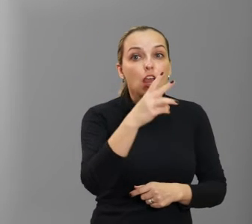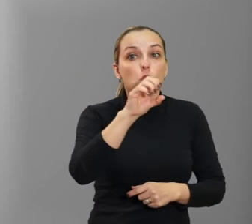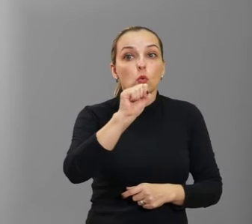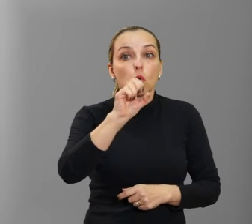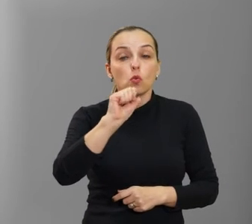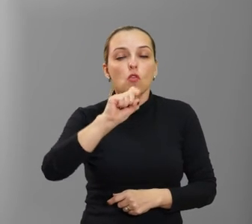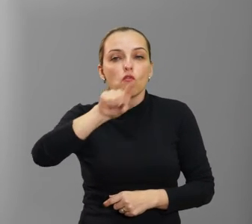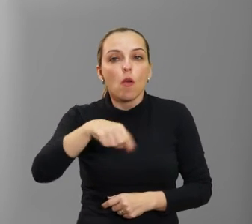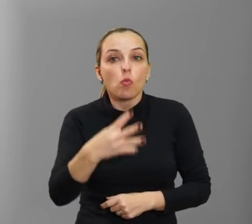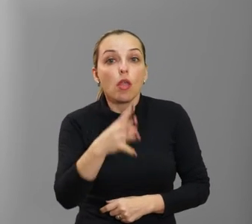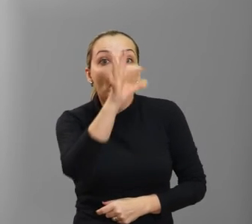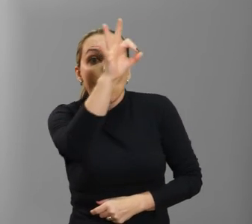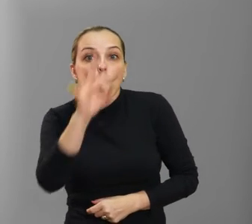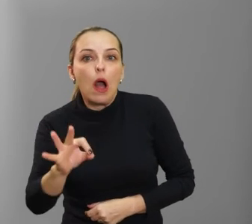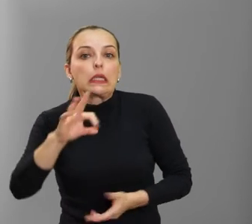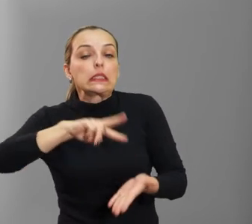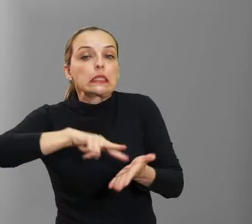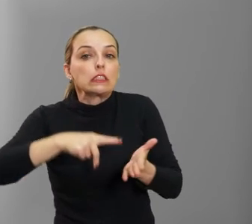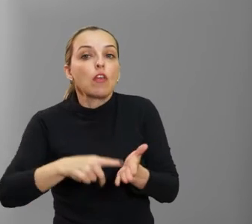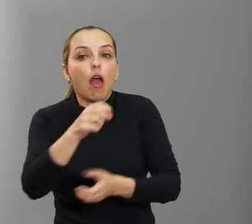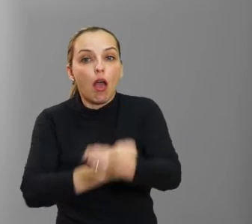foi de